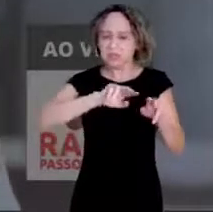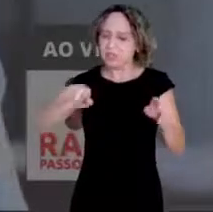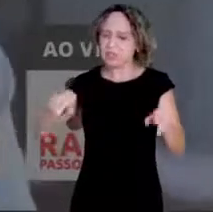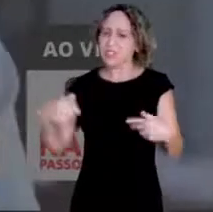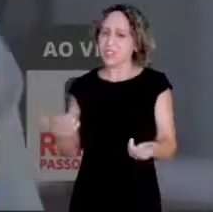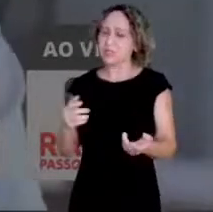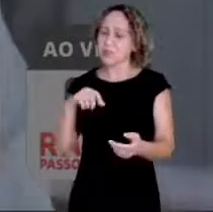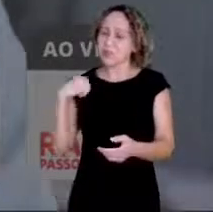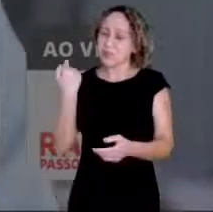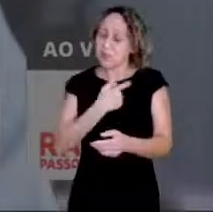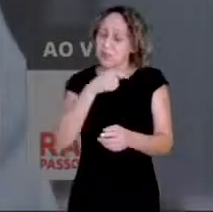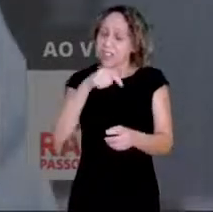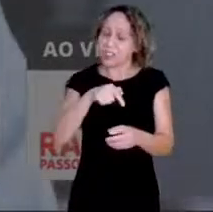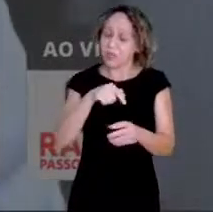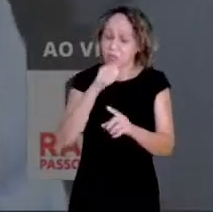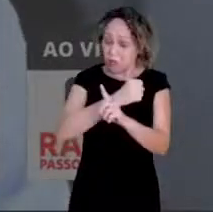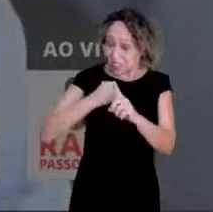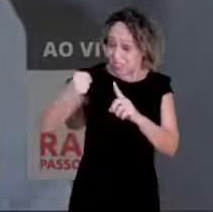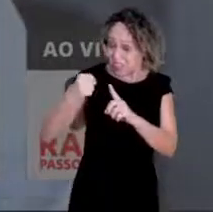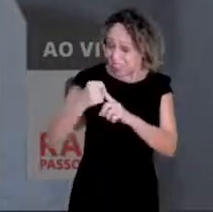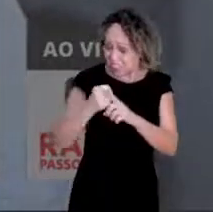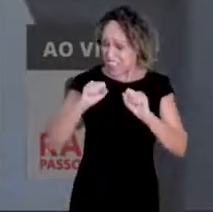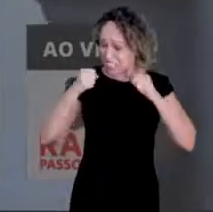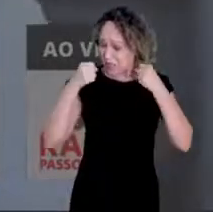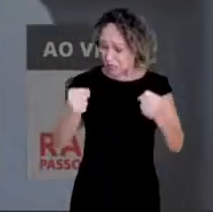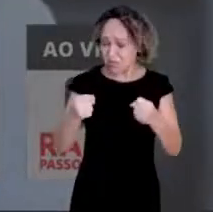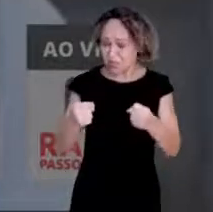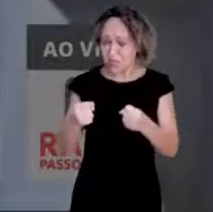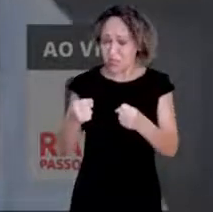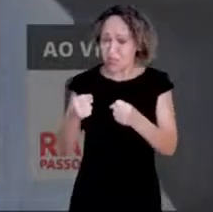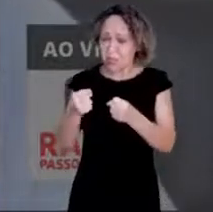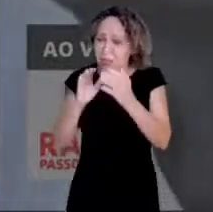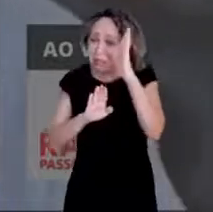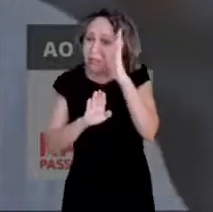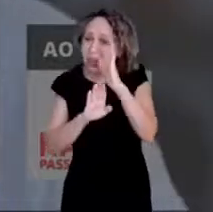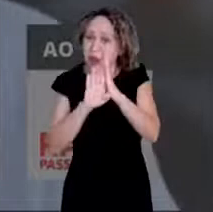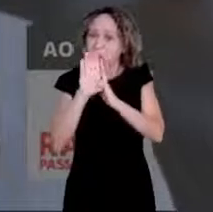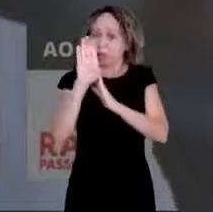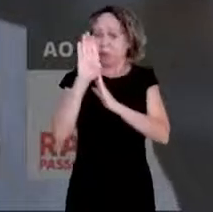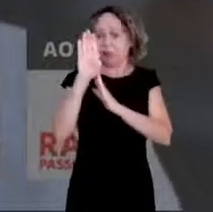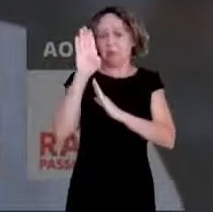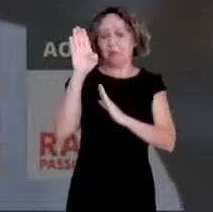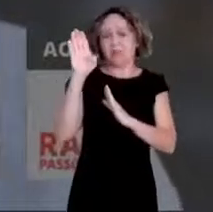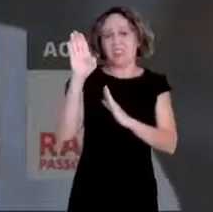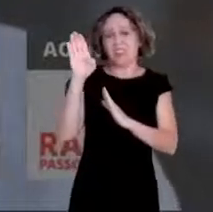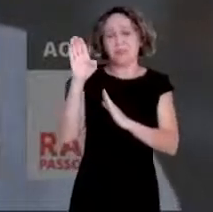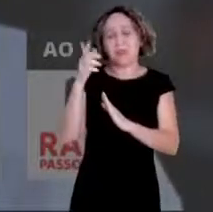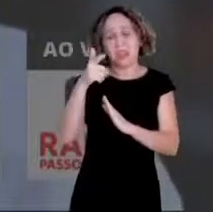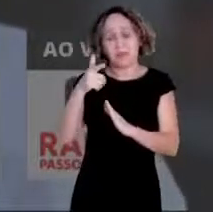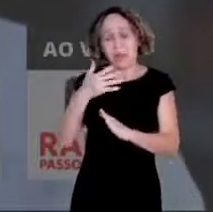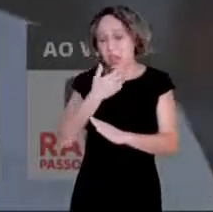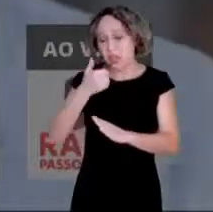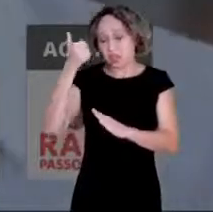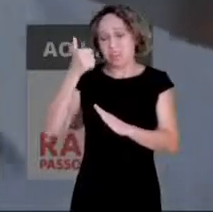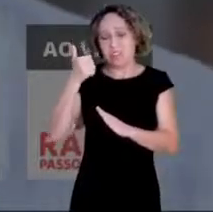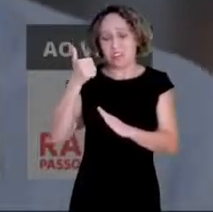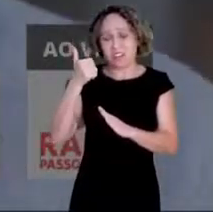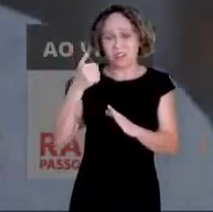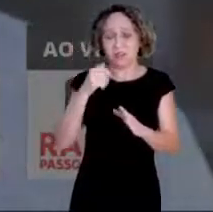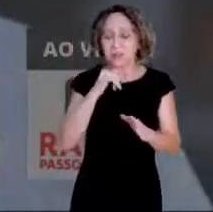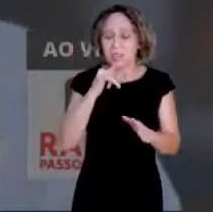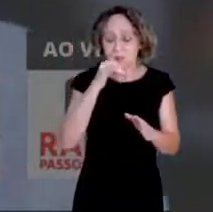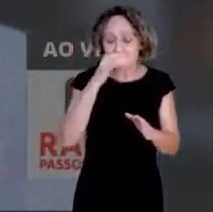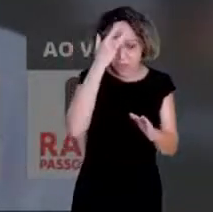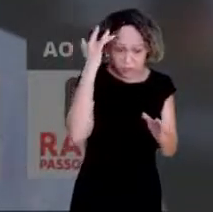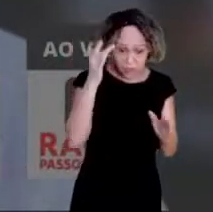é inteligente. Se a pessoa não come, a pessoa não pode ser inteligente, porque a fome